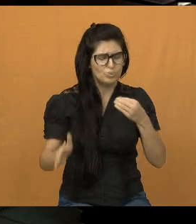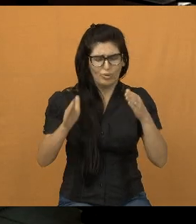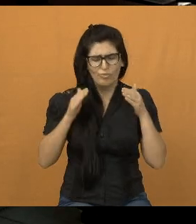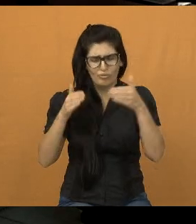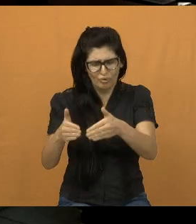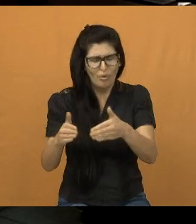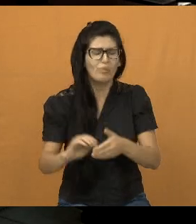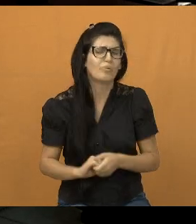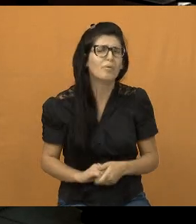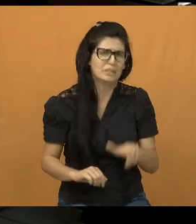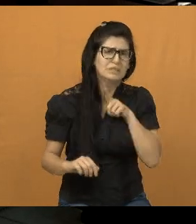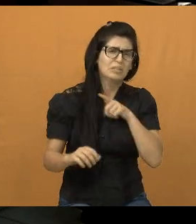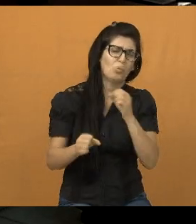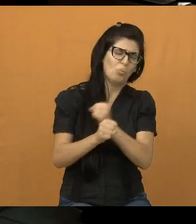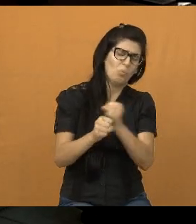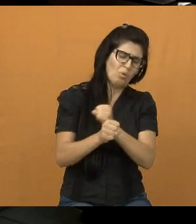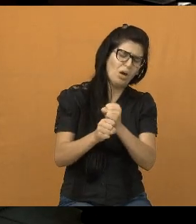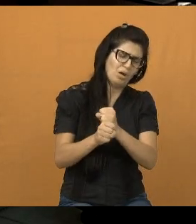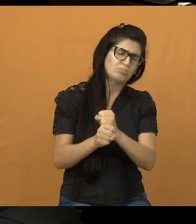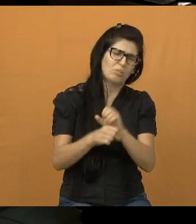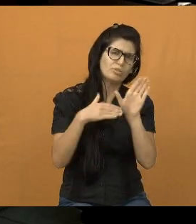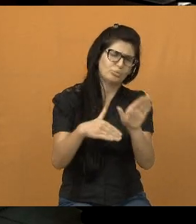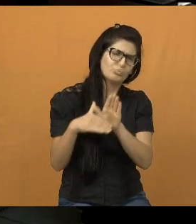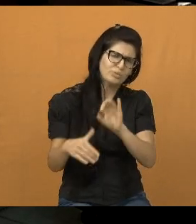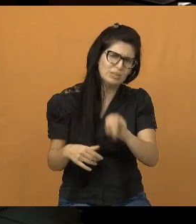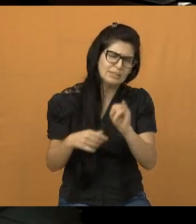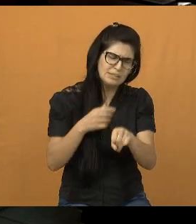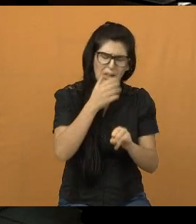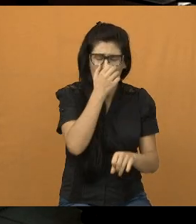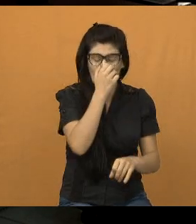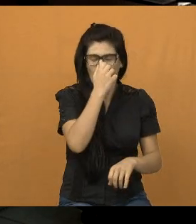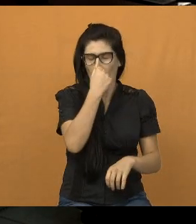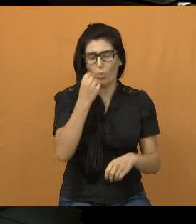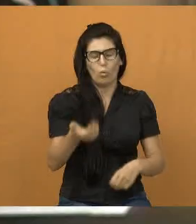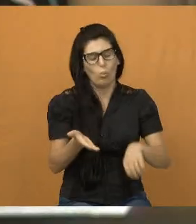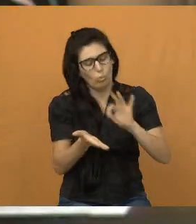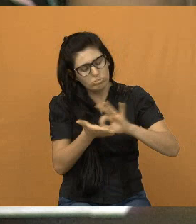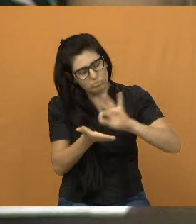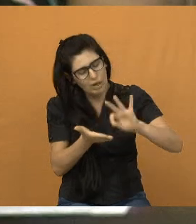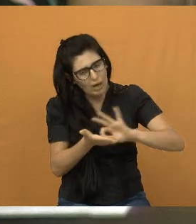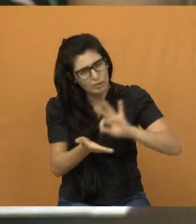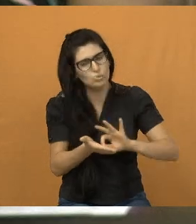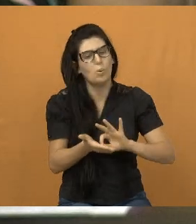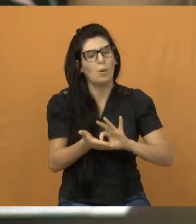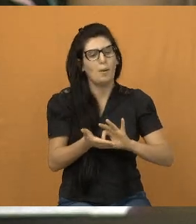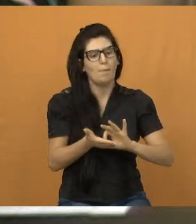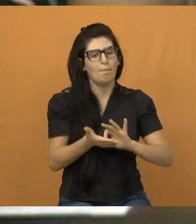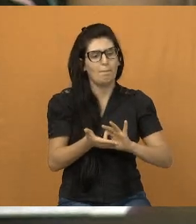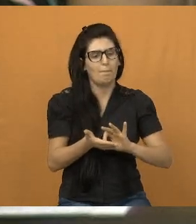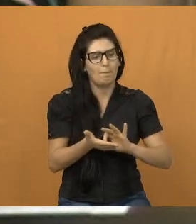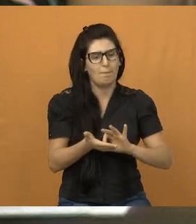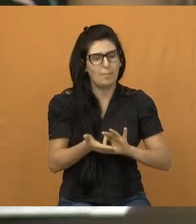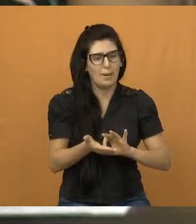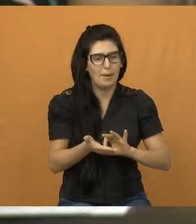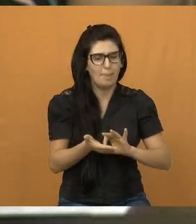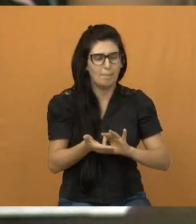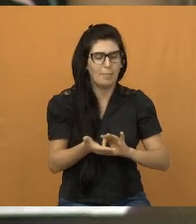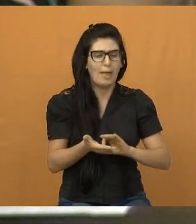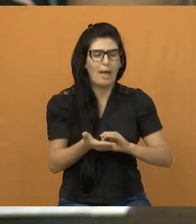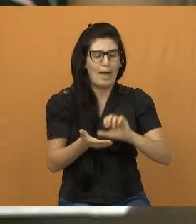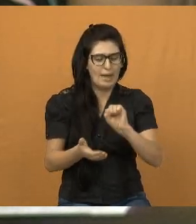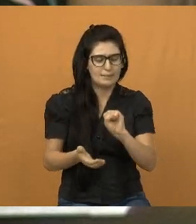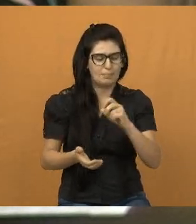especialidade, é previsto para o ano, né? A gente tem um contrato agora com a